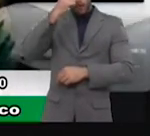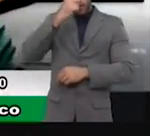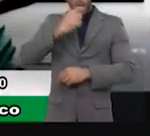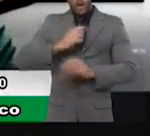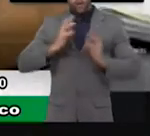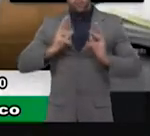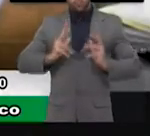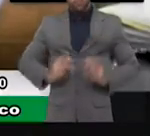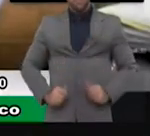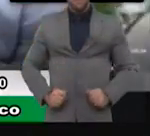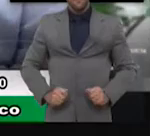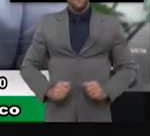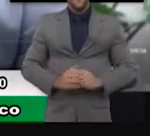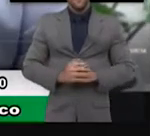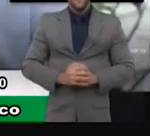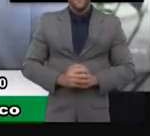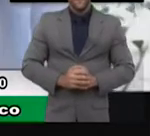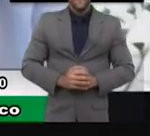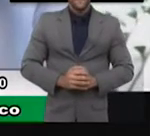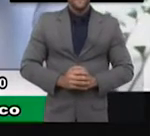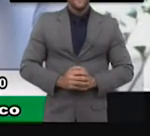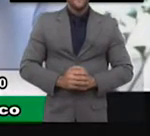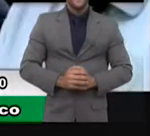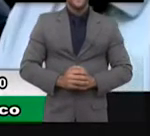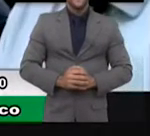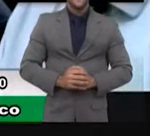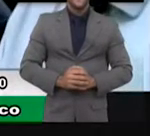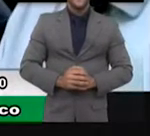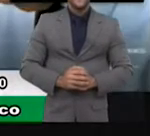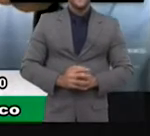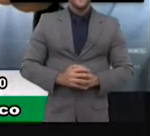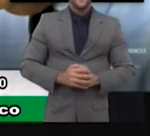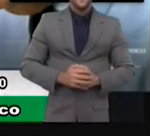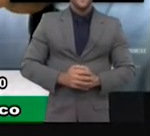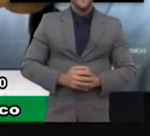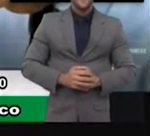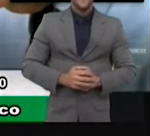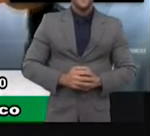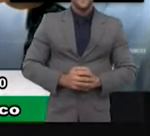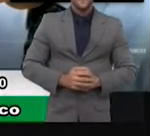compromisso, por isso ele tem que ser retirado. O nosso abraço, a